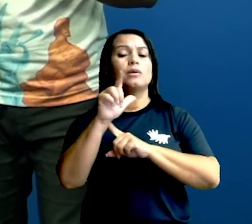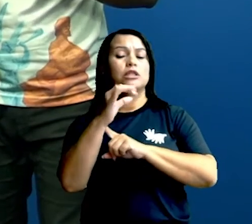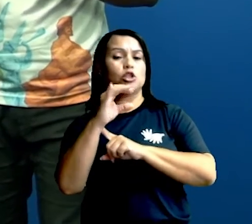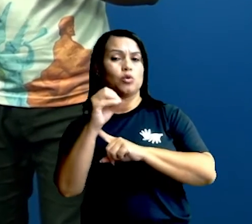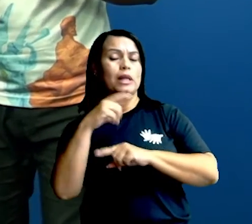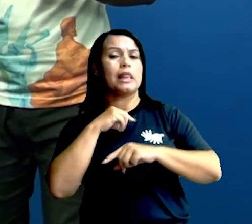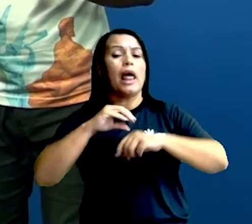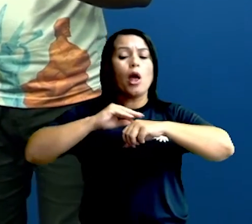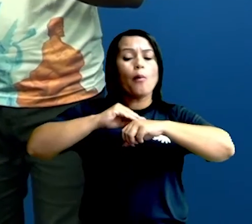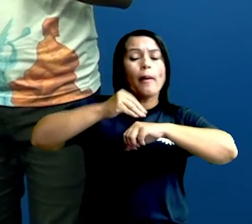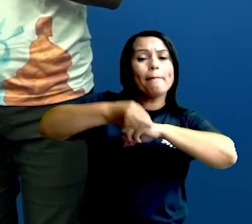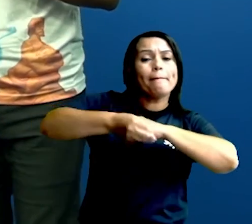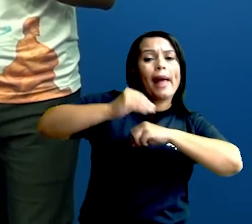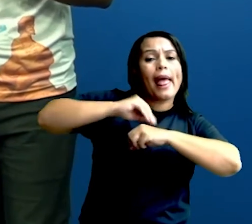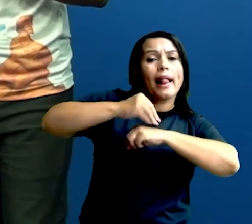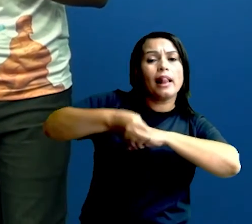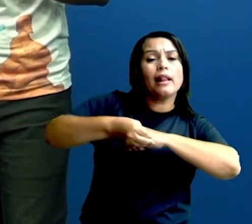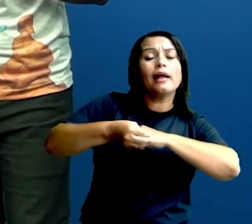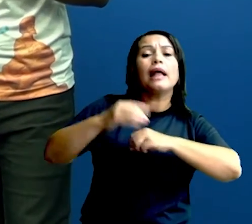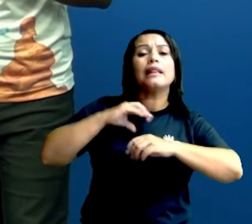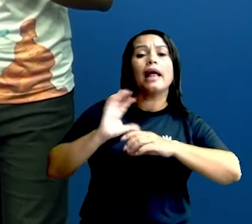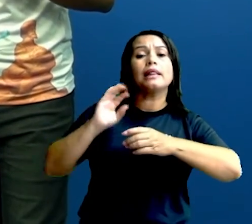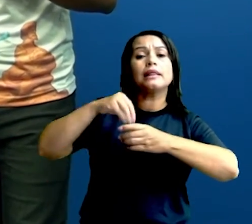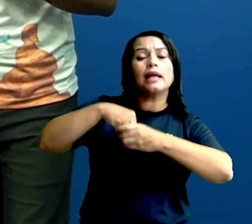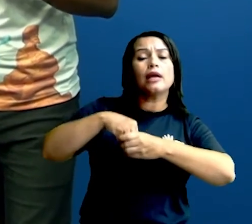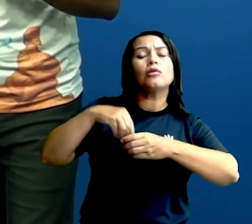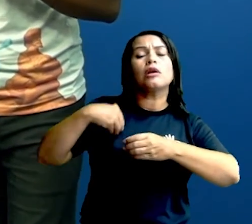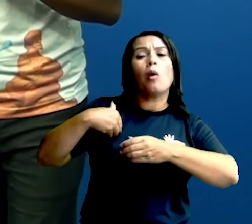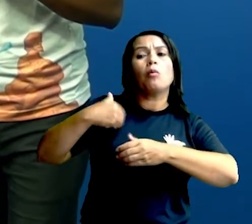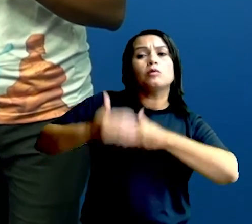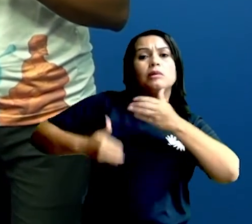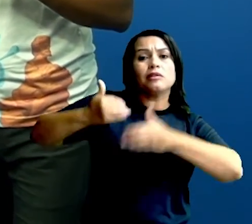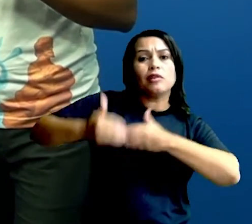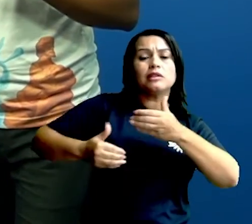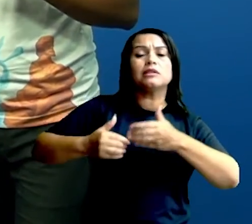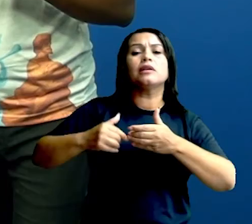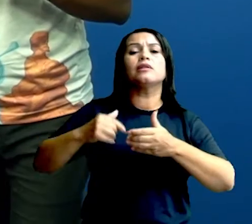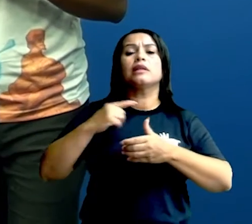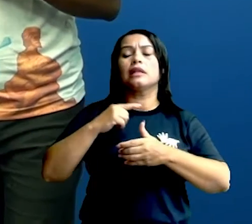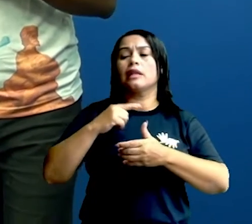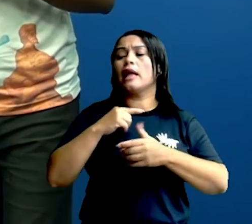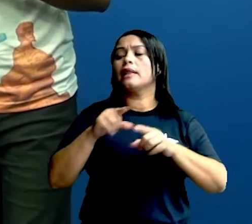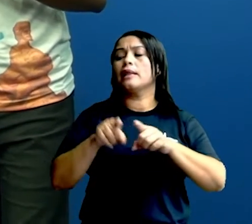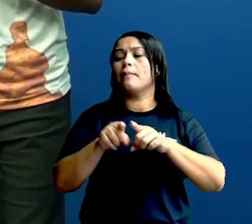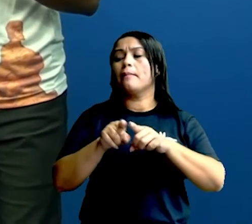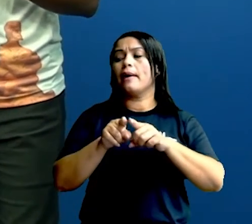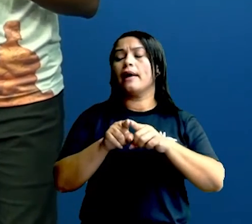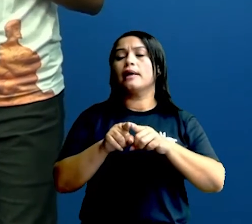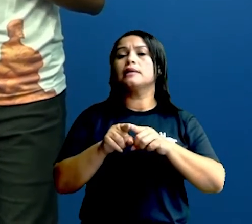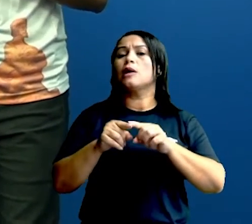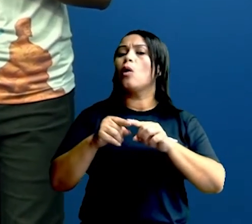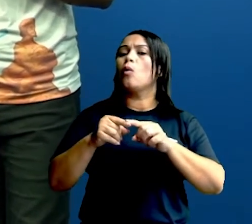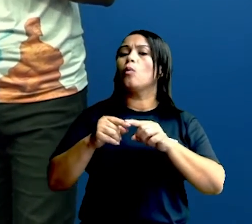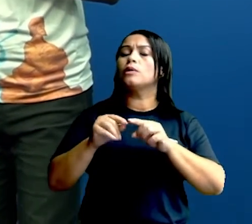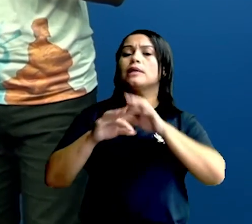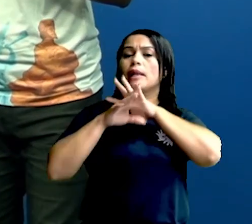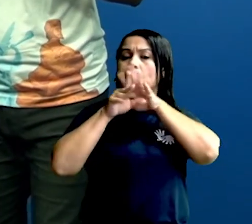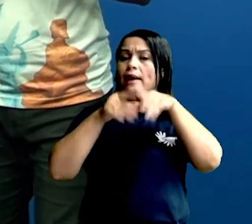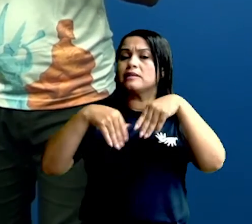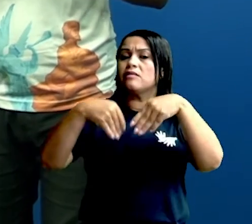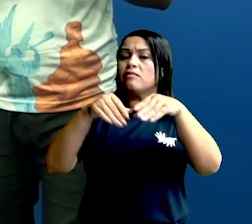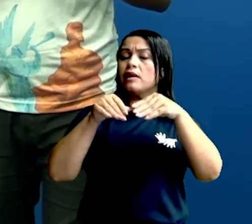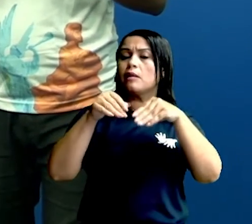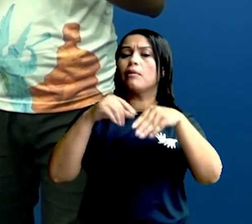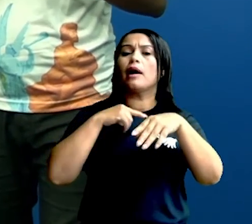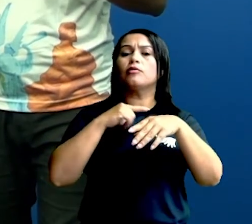esqueleto interno já prevê o próximo passo da evolução, que são os cordados, que serão os animais vertebrados, que